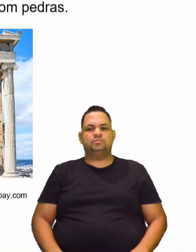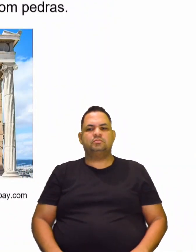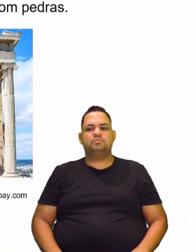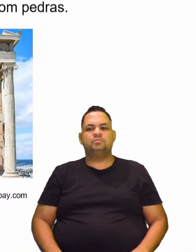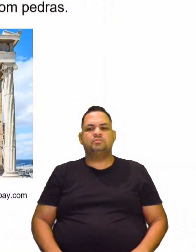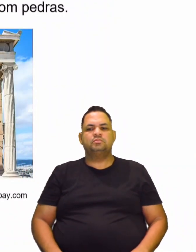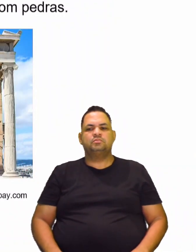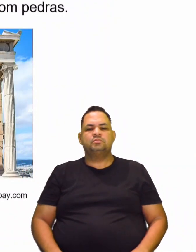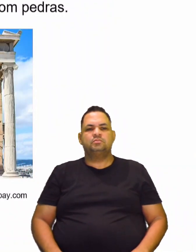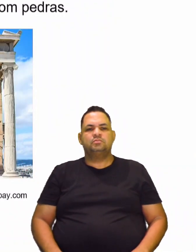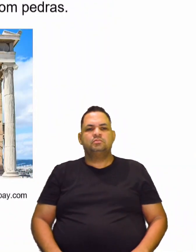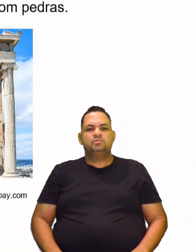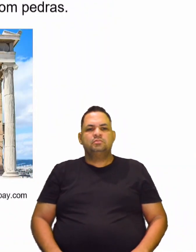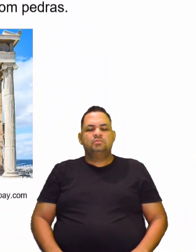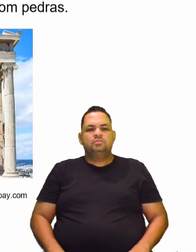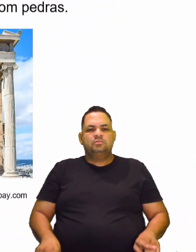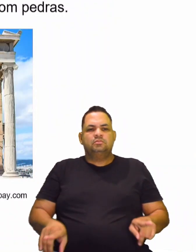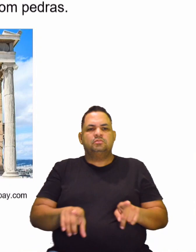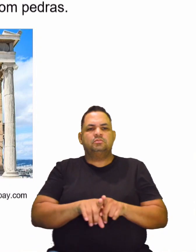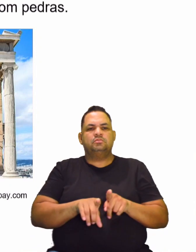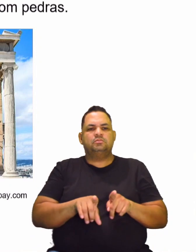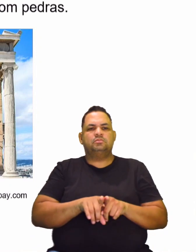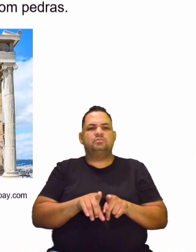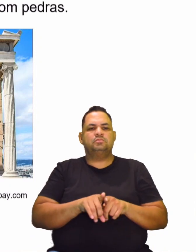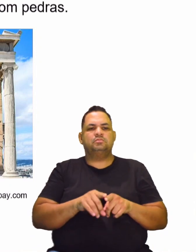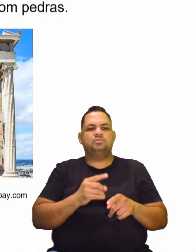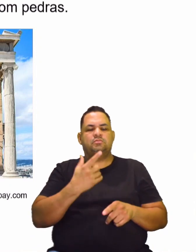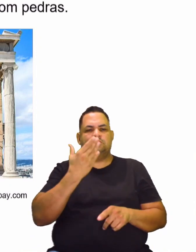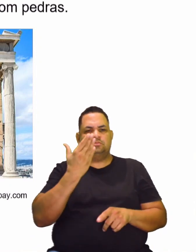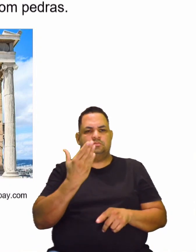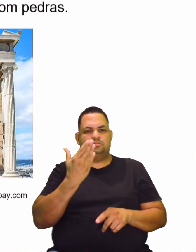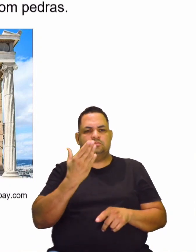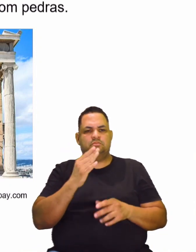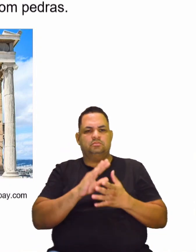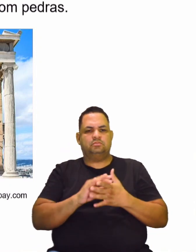Aqui também imagens sobre uma